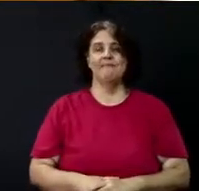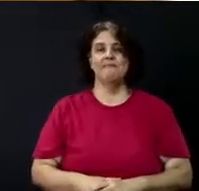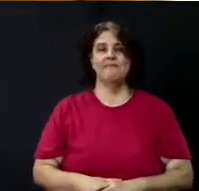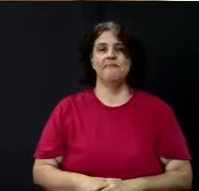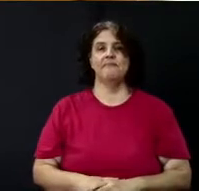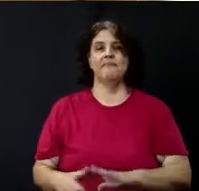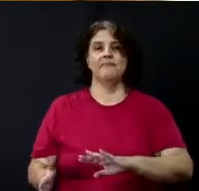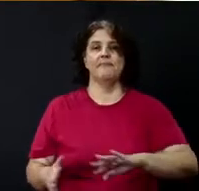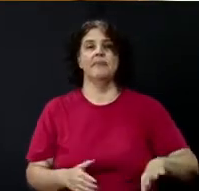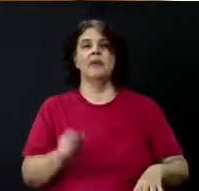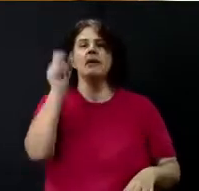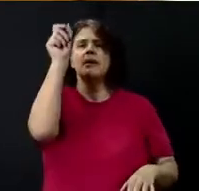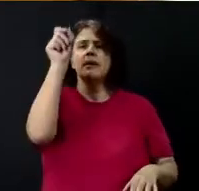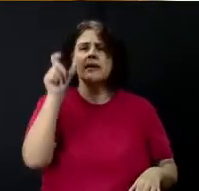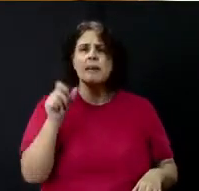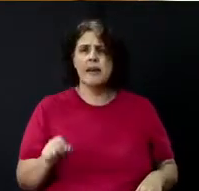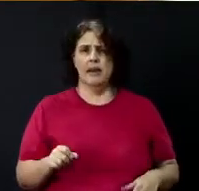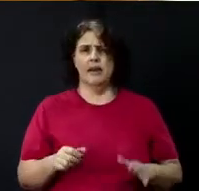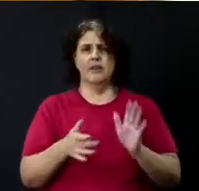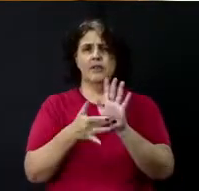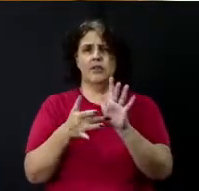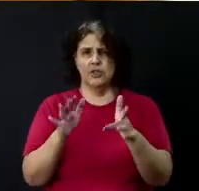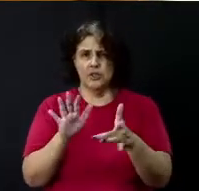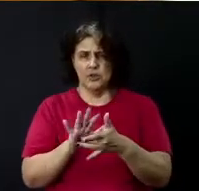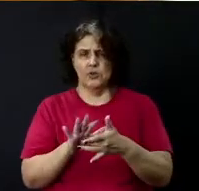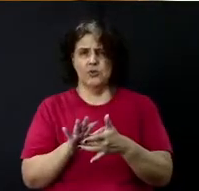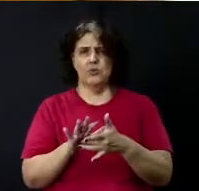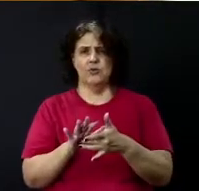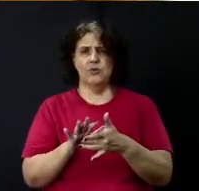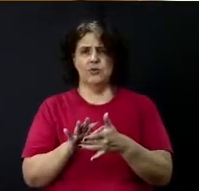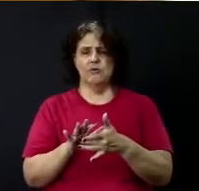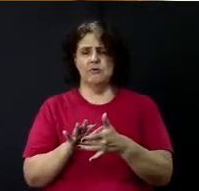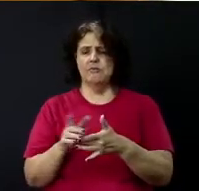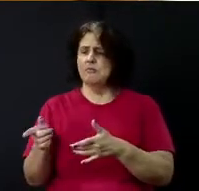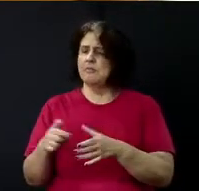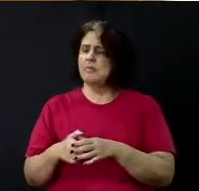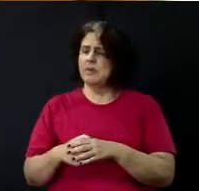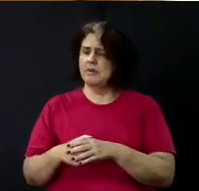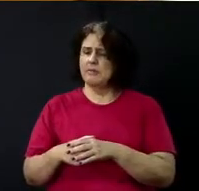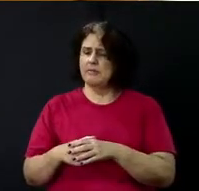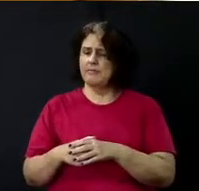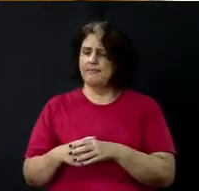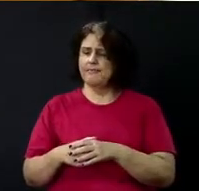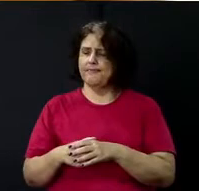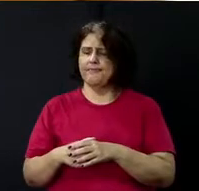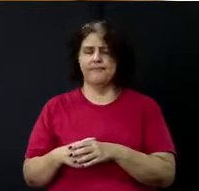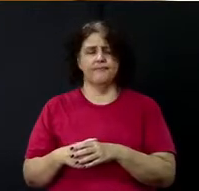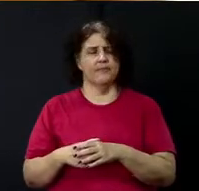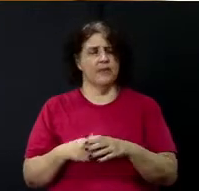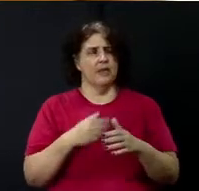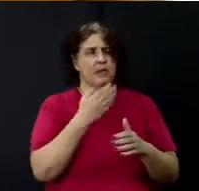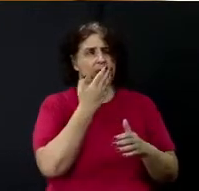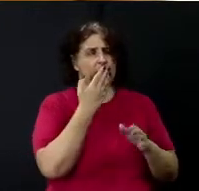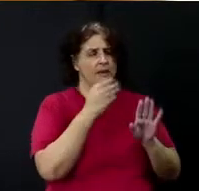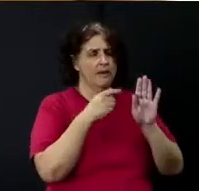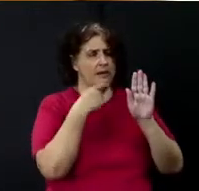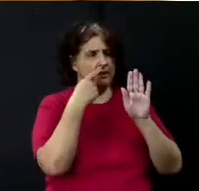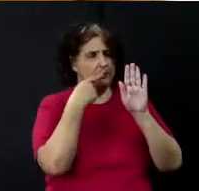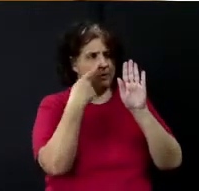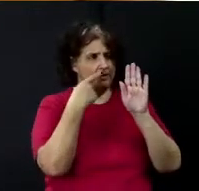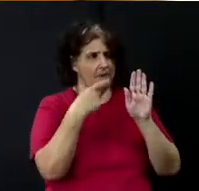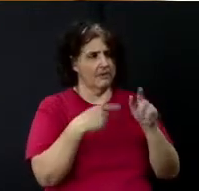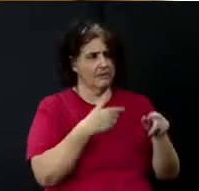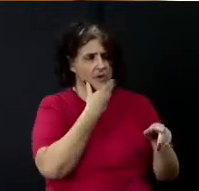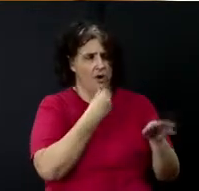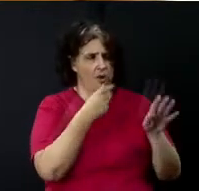Quem ele é para você? O cego, o ex-cego disse: profeta. É de Deus. Olha, se